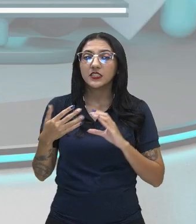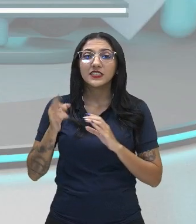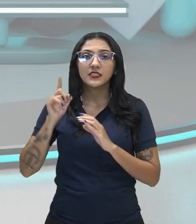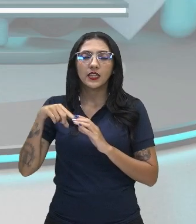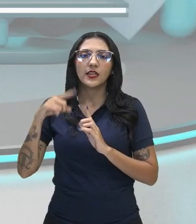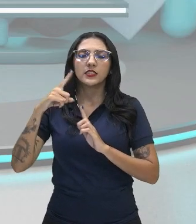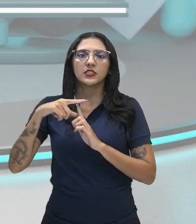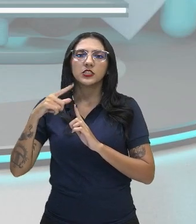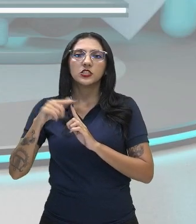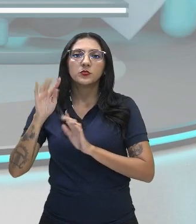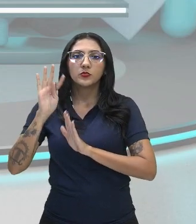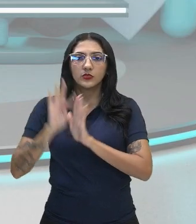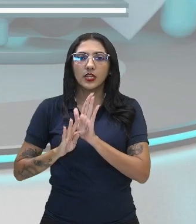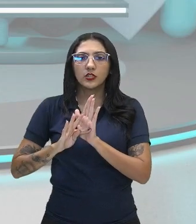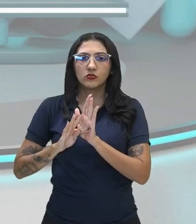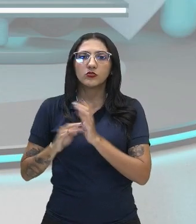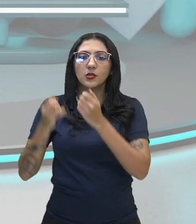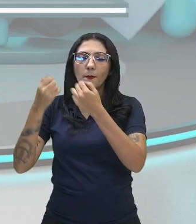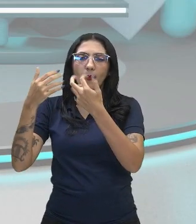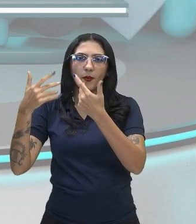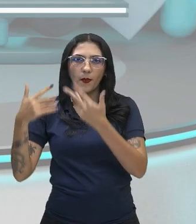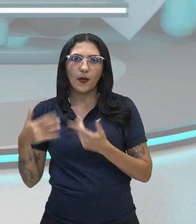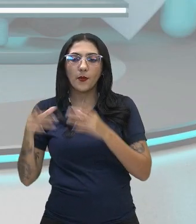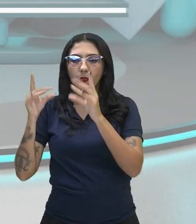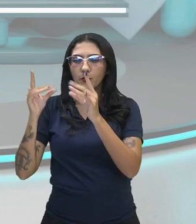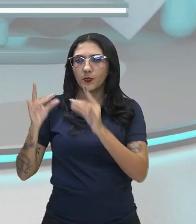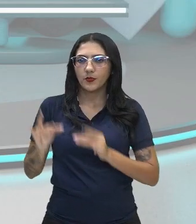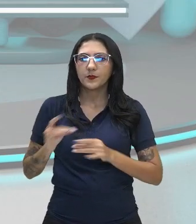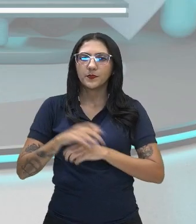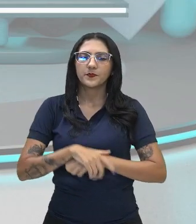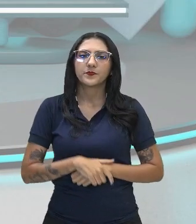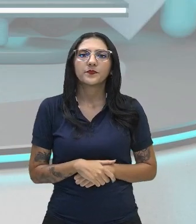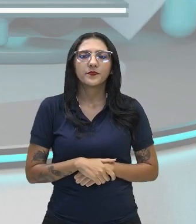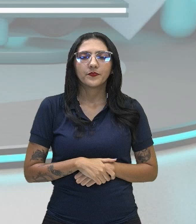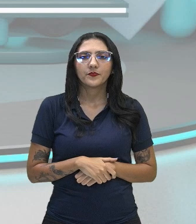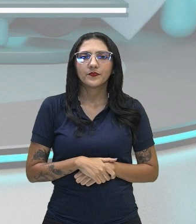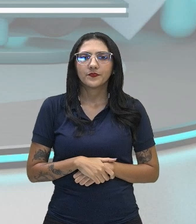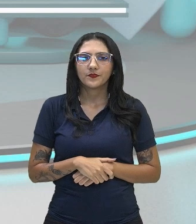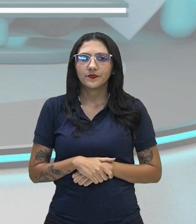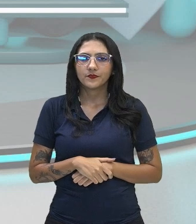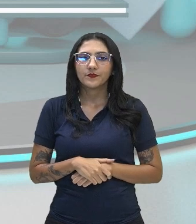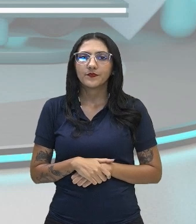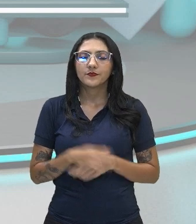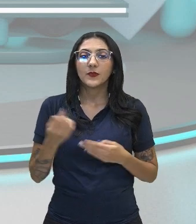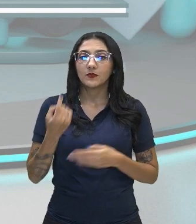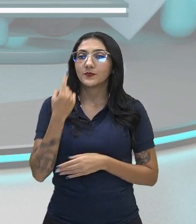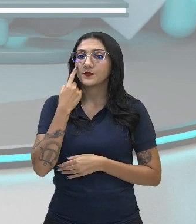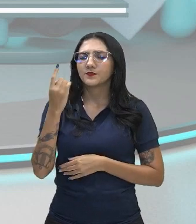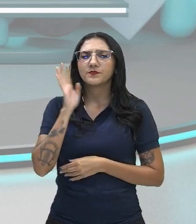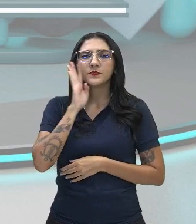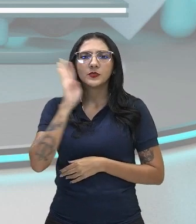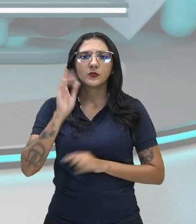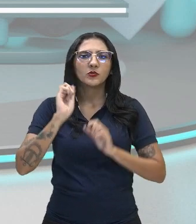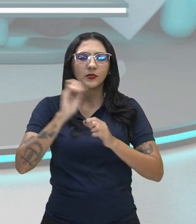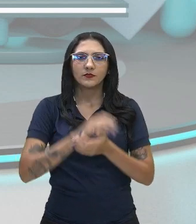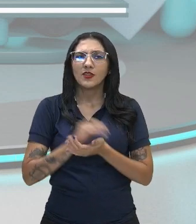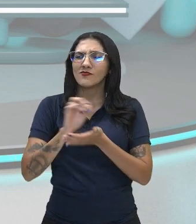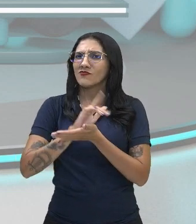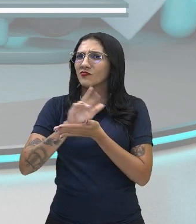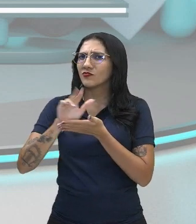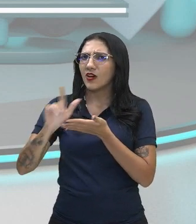textual descritiva ou descrição? Nós temos como características fundamentais,